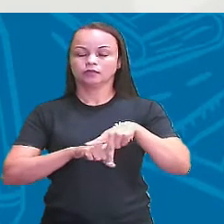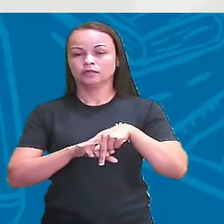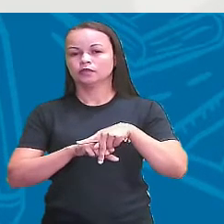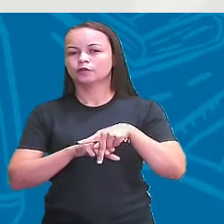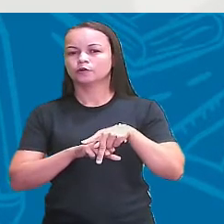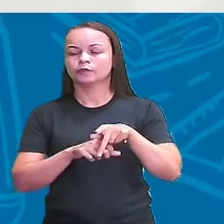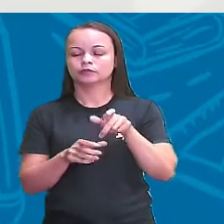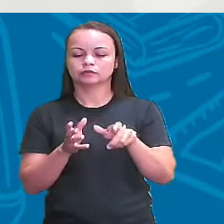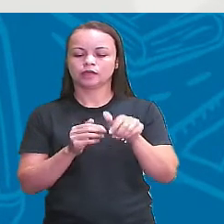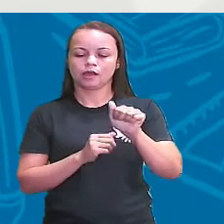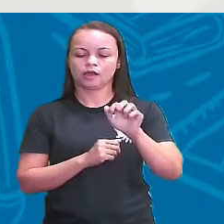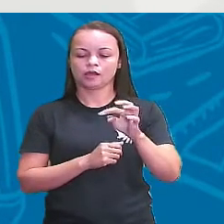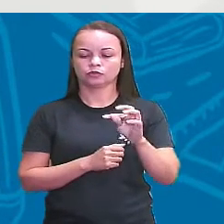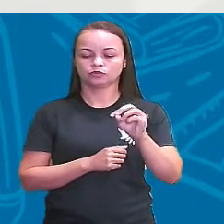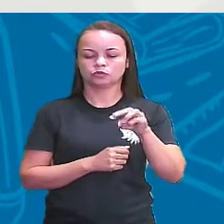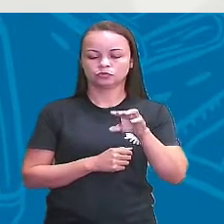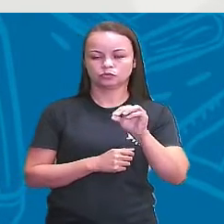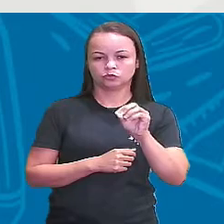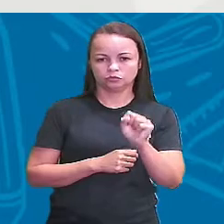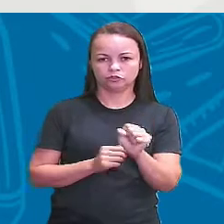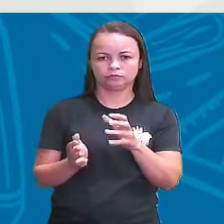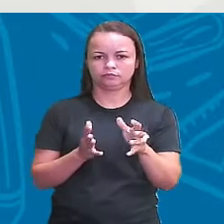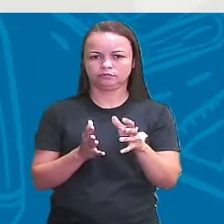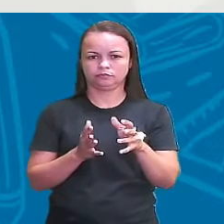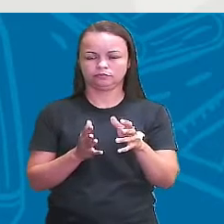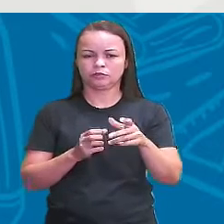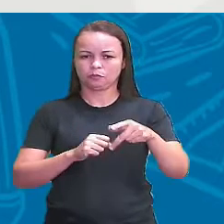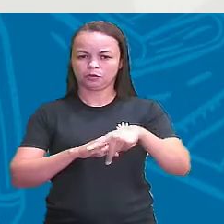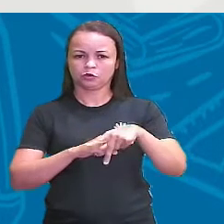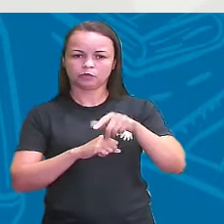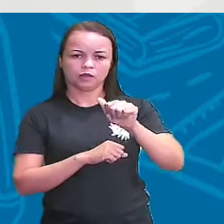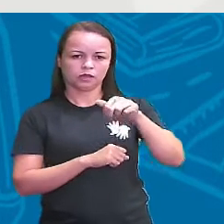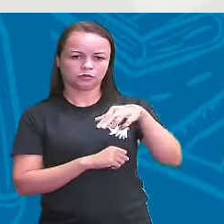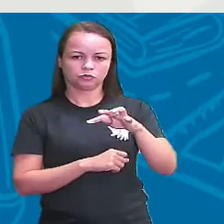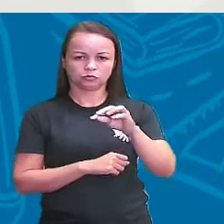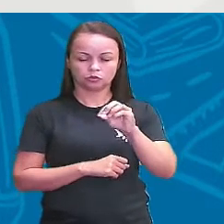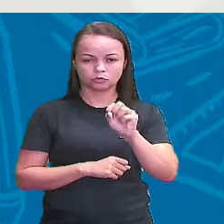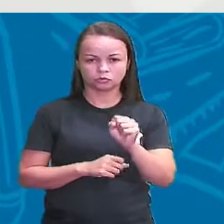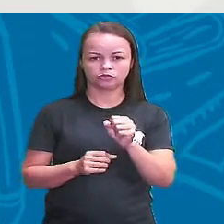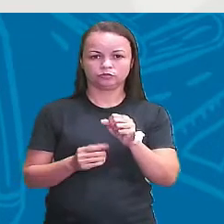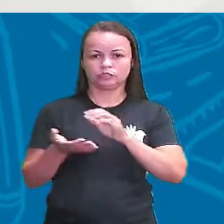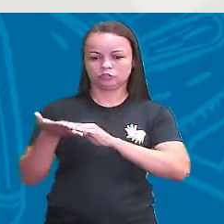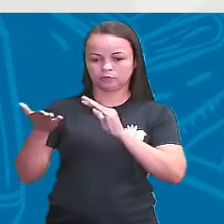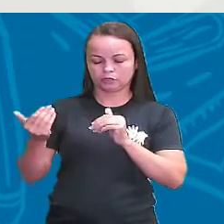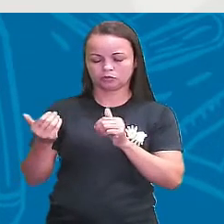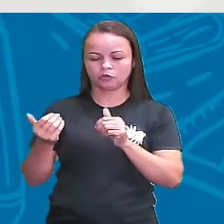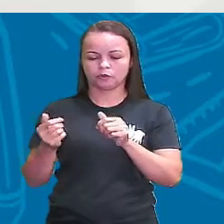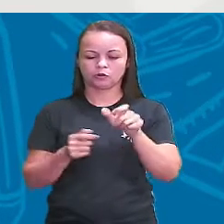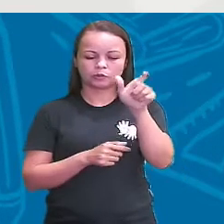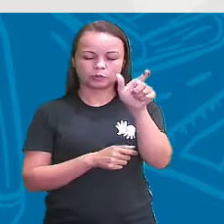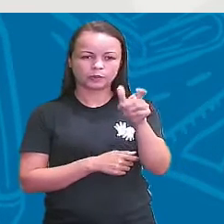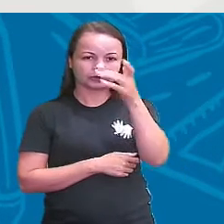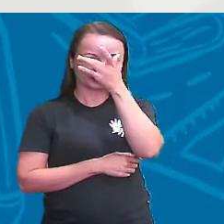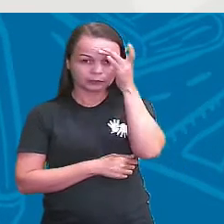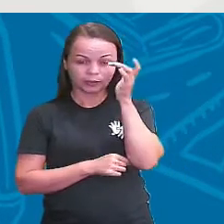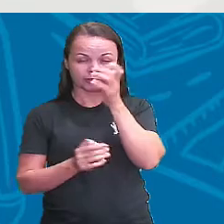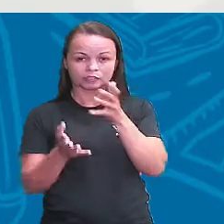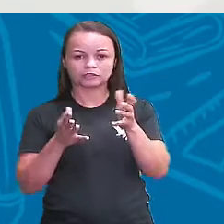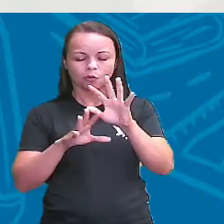personales átonos? Os pronomes átonos em espanhol são os pronomes pessoais que têm a função